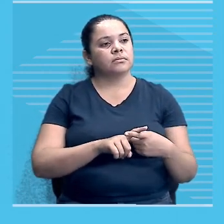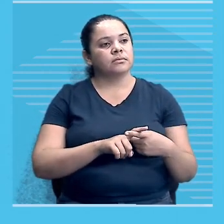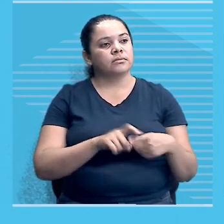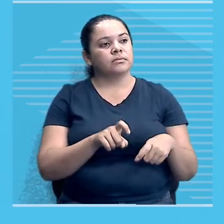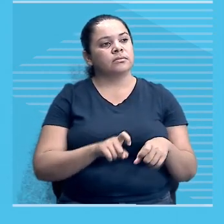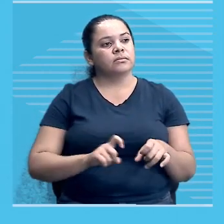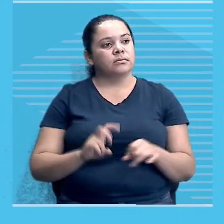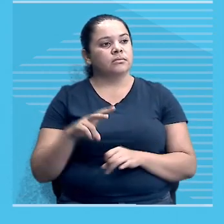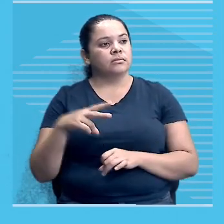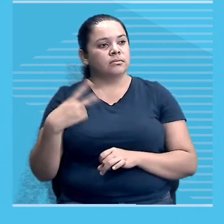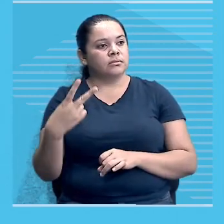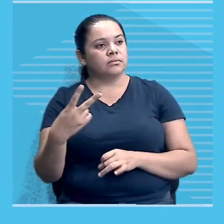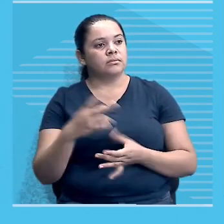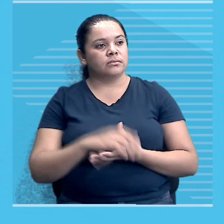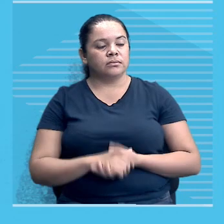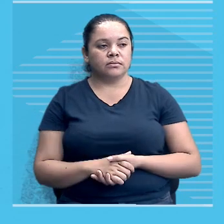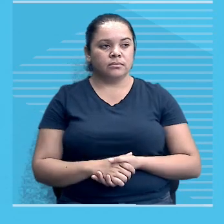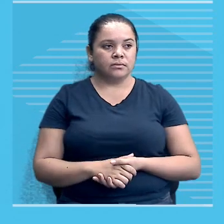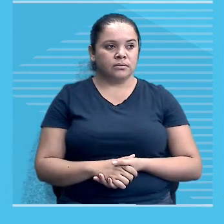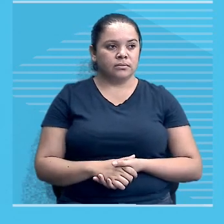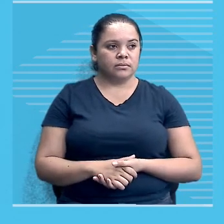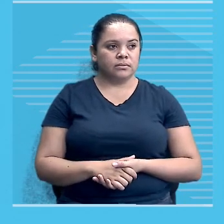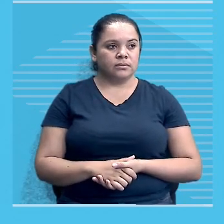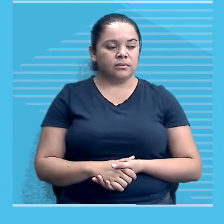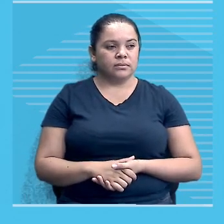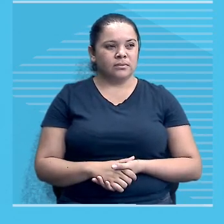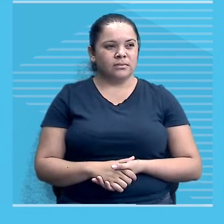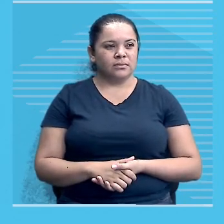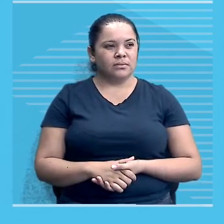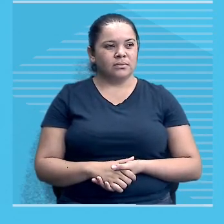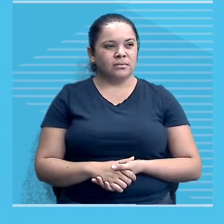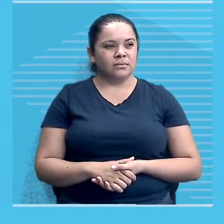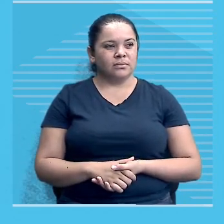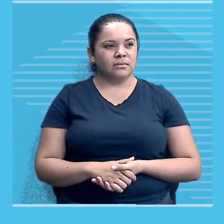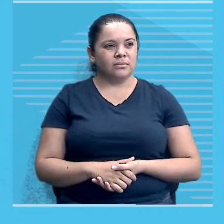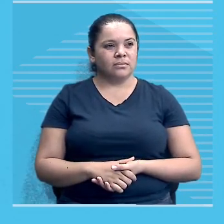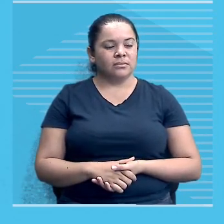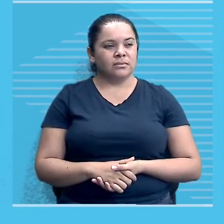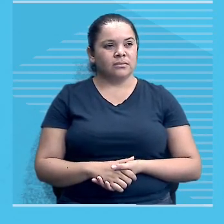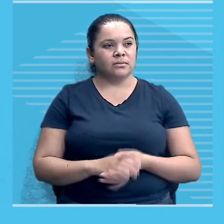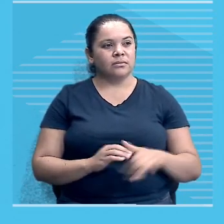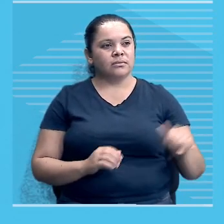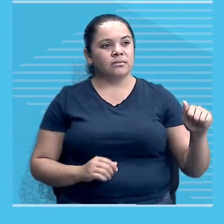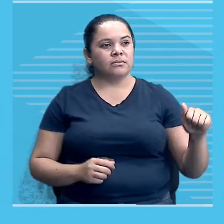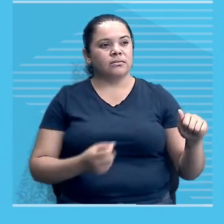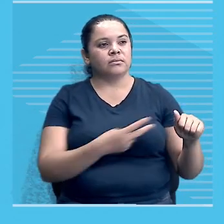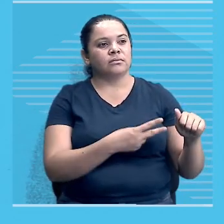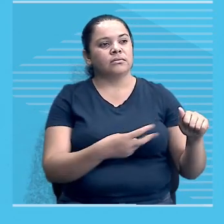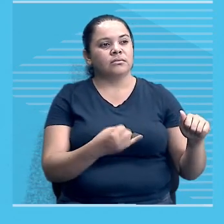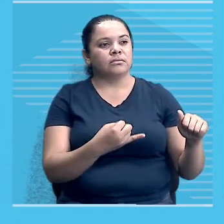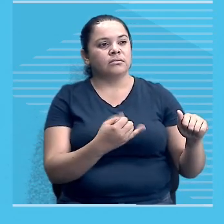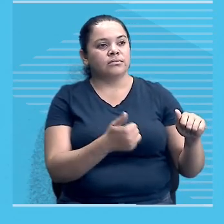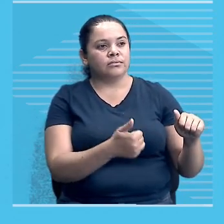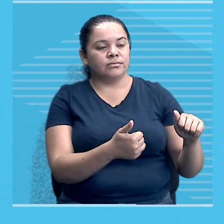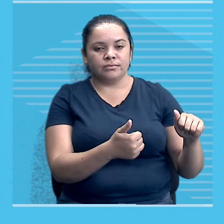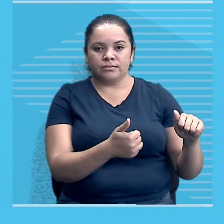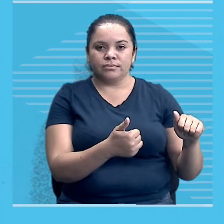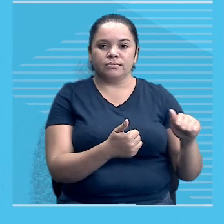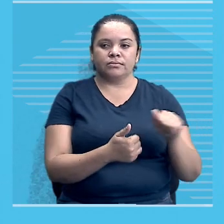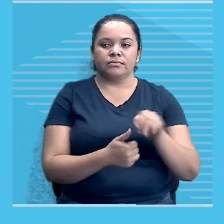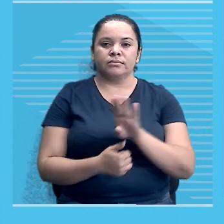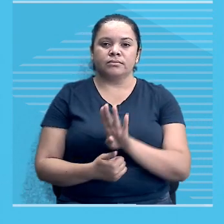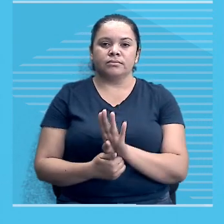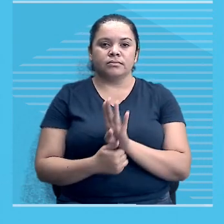minha equação lá em cima quem está multiplicando x ao quadrado menos 1 e o